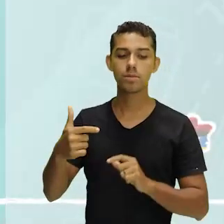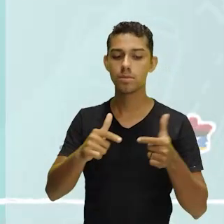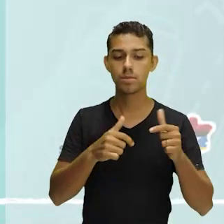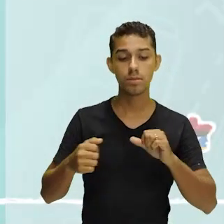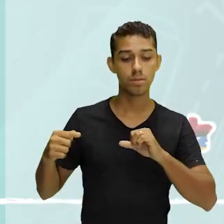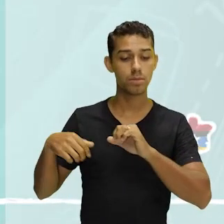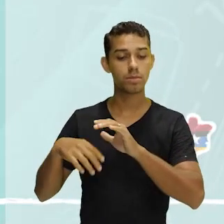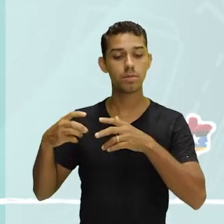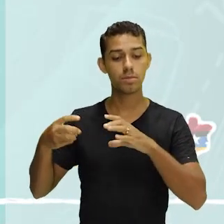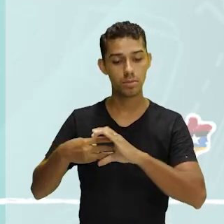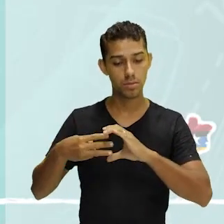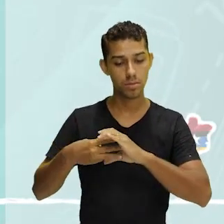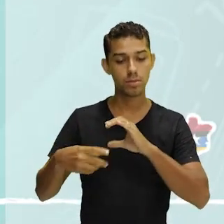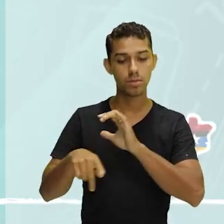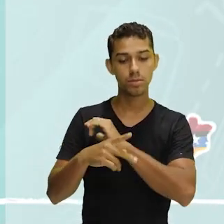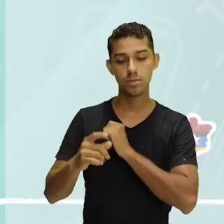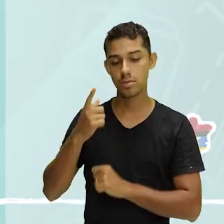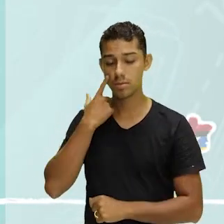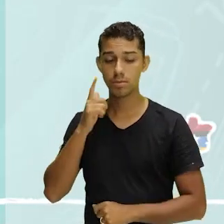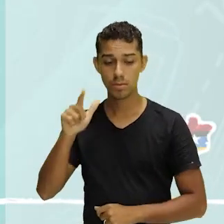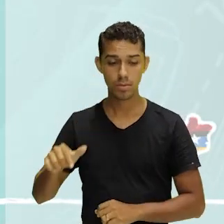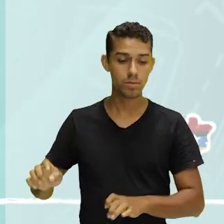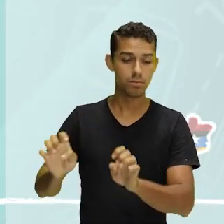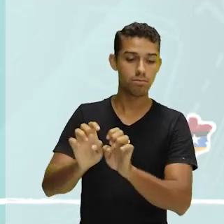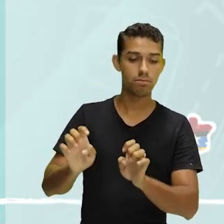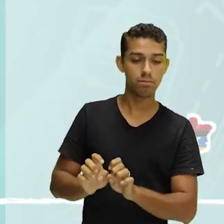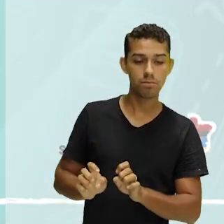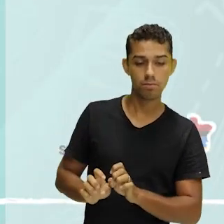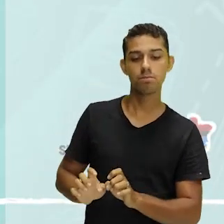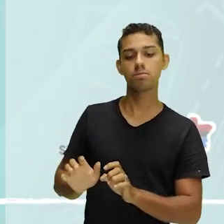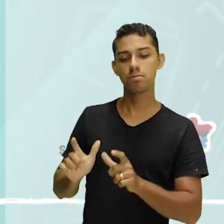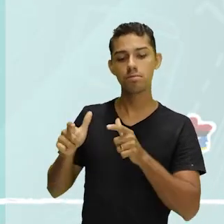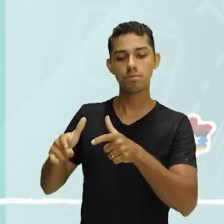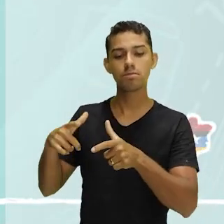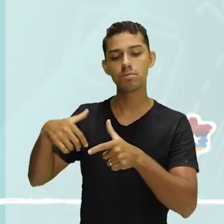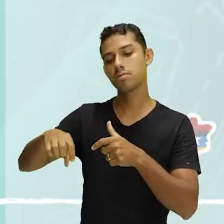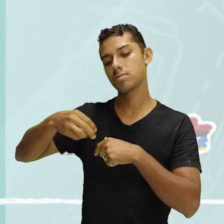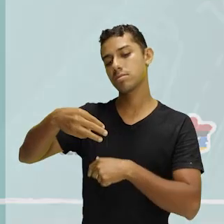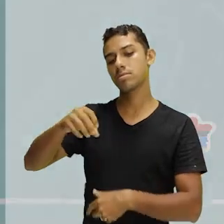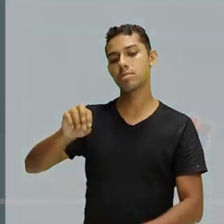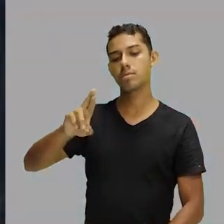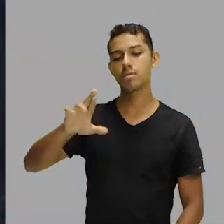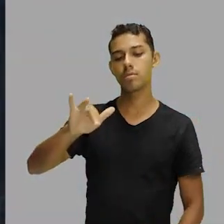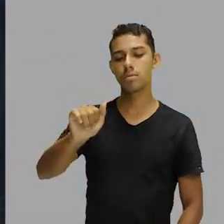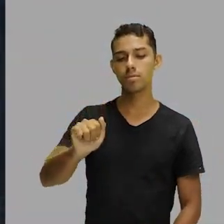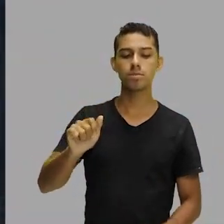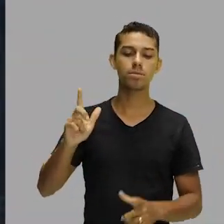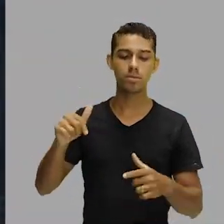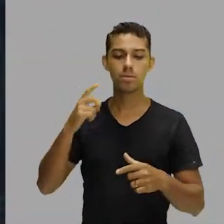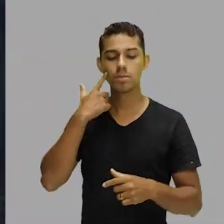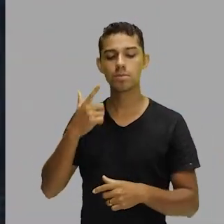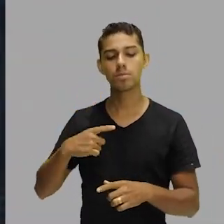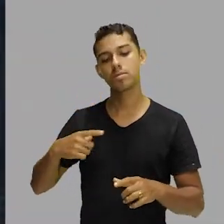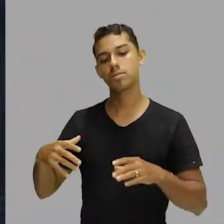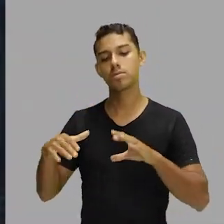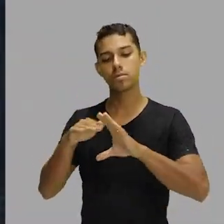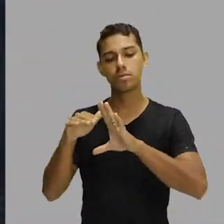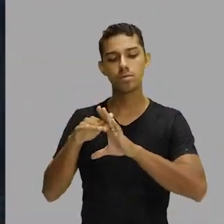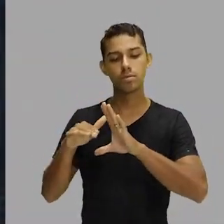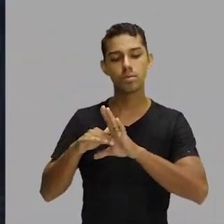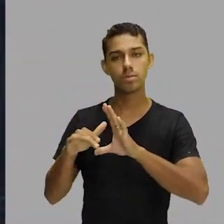é a estrutura de um indivíduo Monera. Né? Essa camada, pode haver